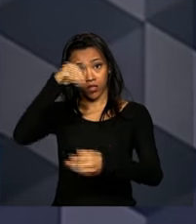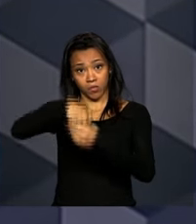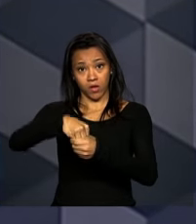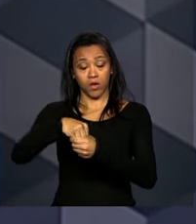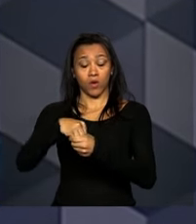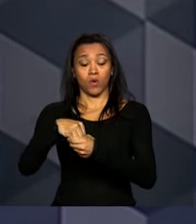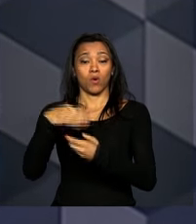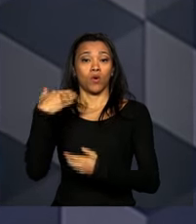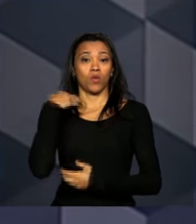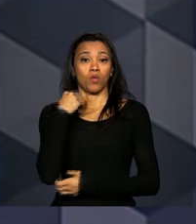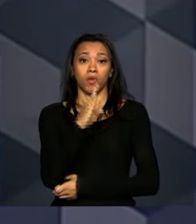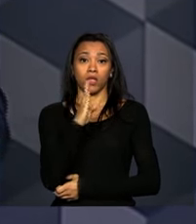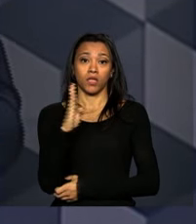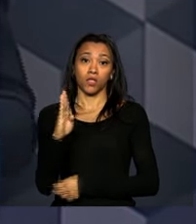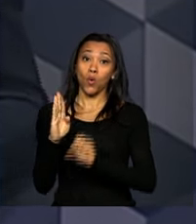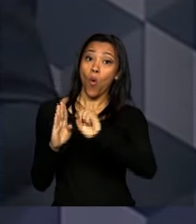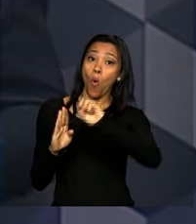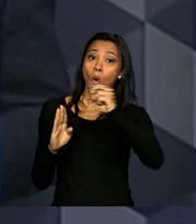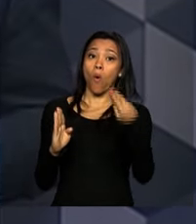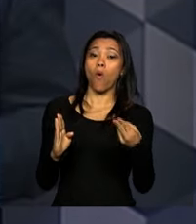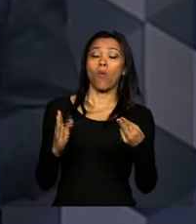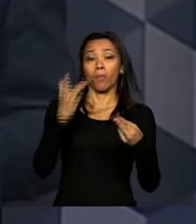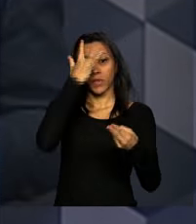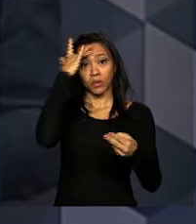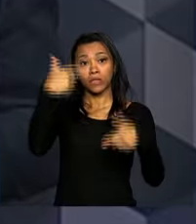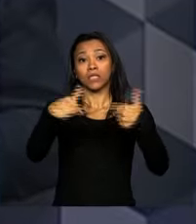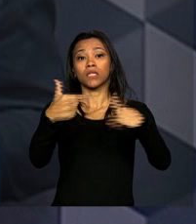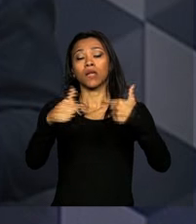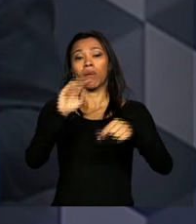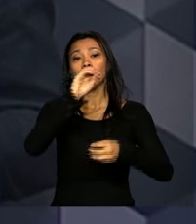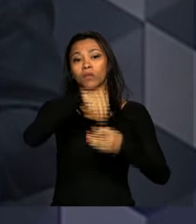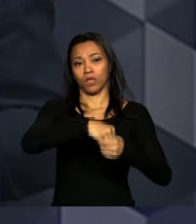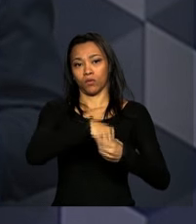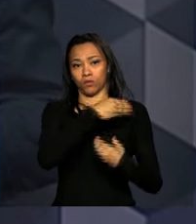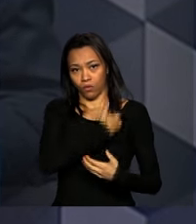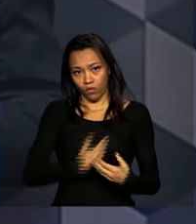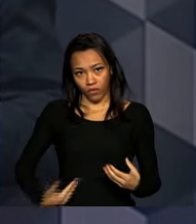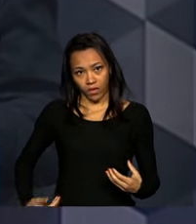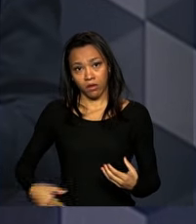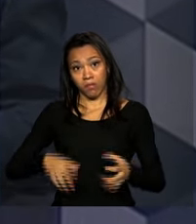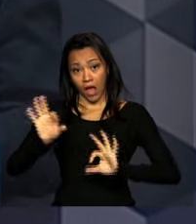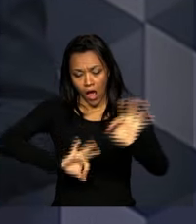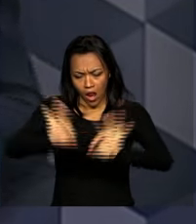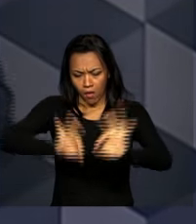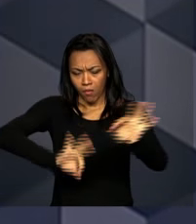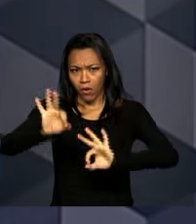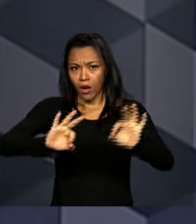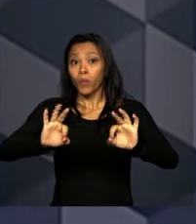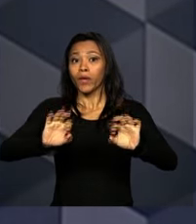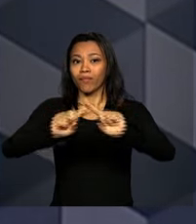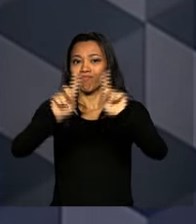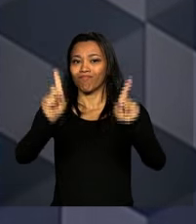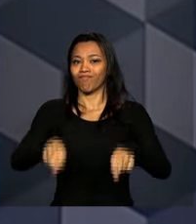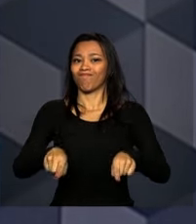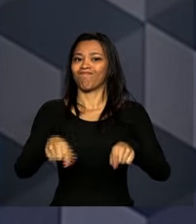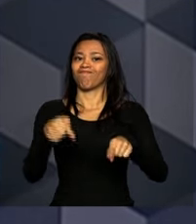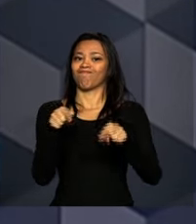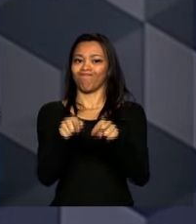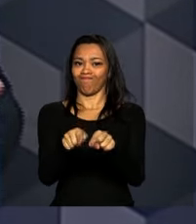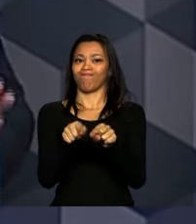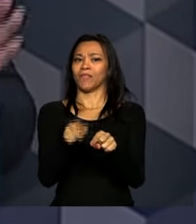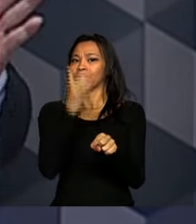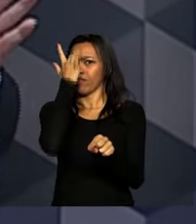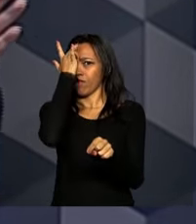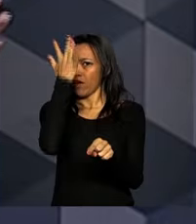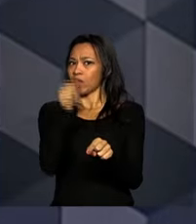ou de órgãos do governo, participaram da elaboração desse Plano Safra. Não é fácil. A gente